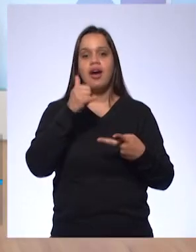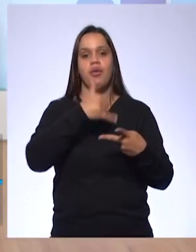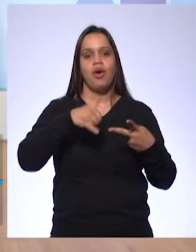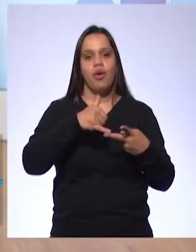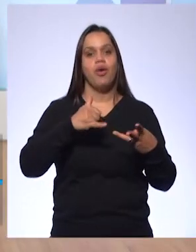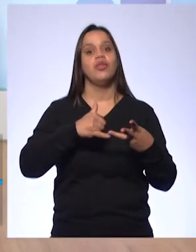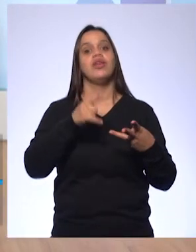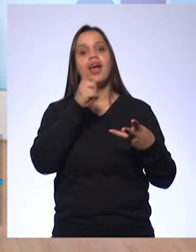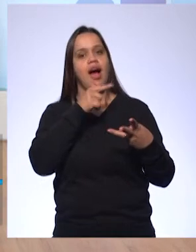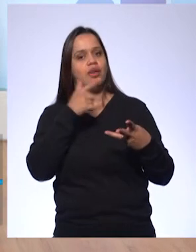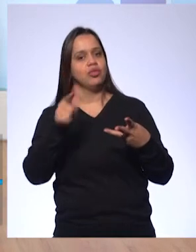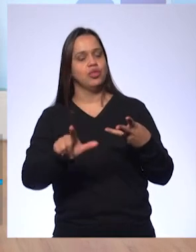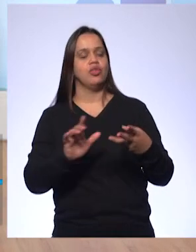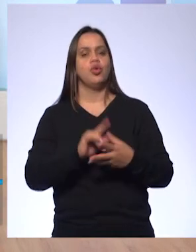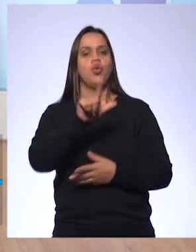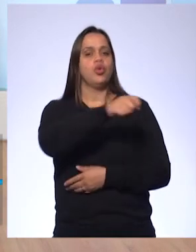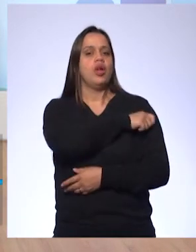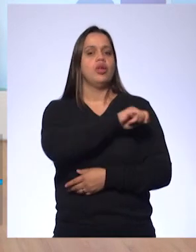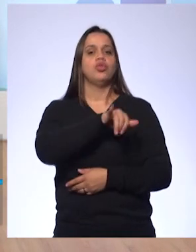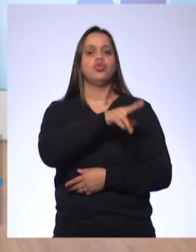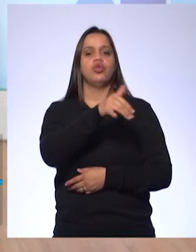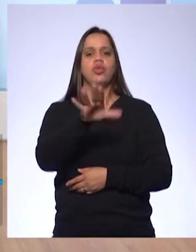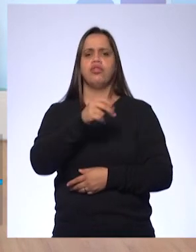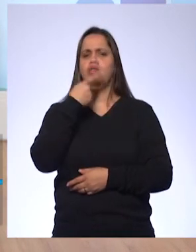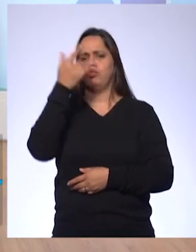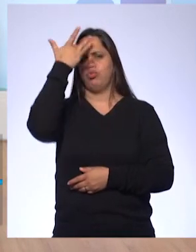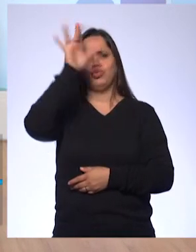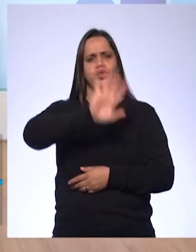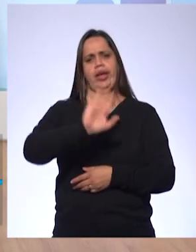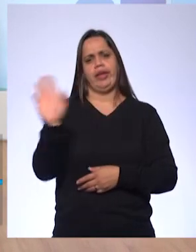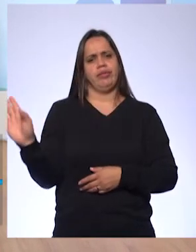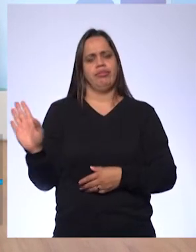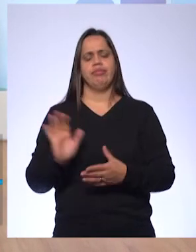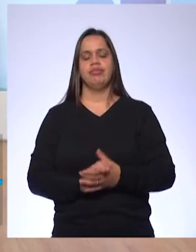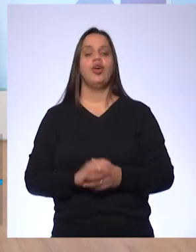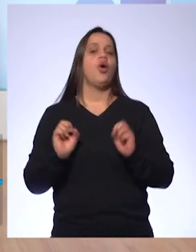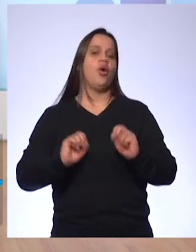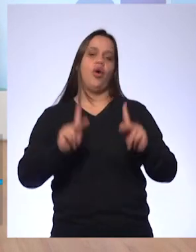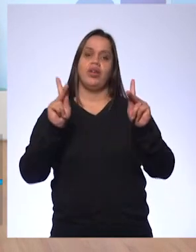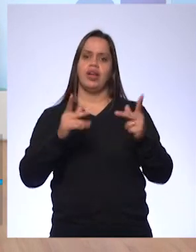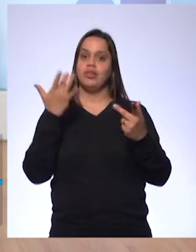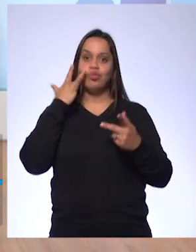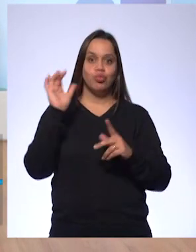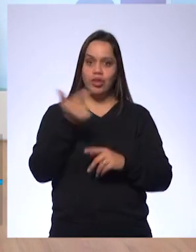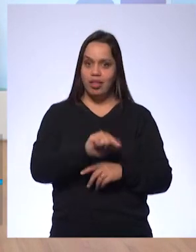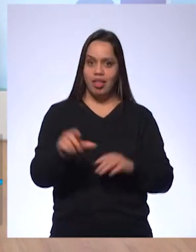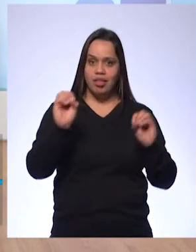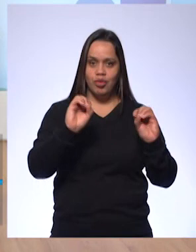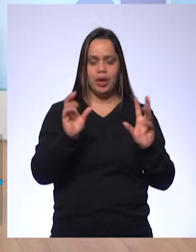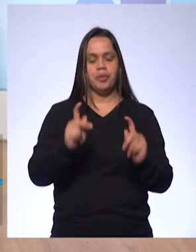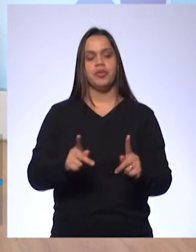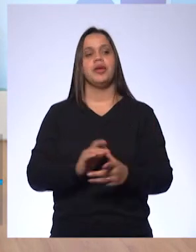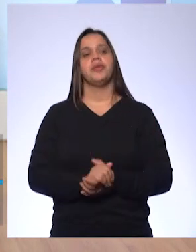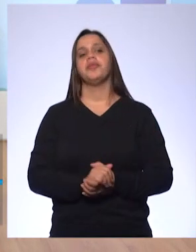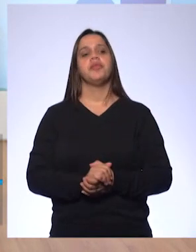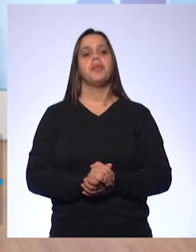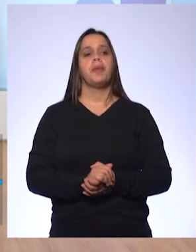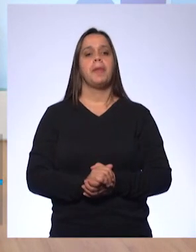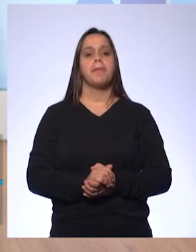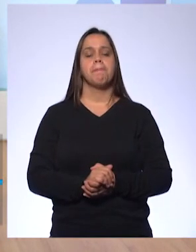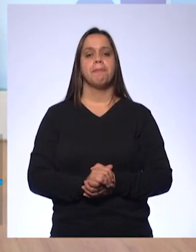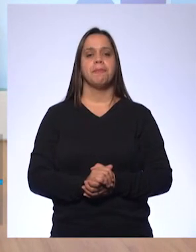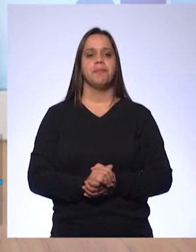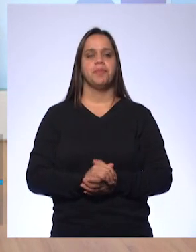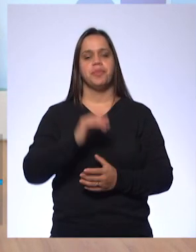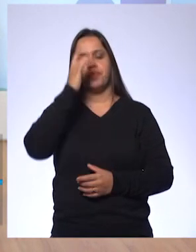aí o João Felipe falou assim, não sei. Ótimo, tá bom. Não tem nenhuma ideia. Olha só, O Gabriel